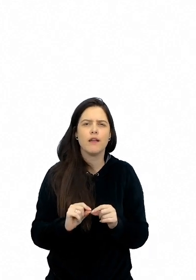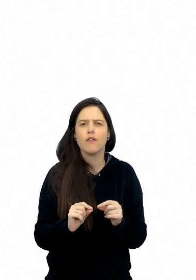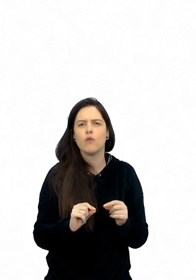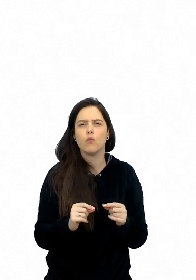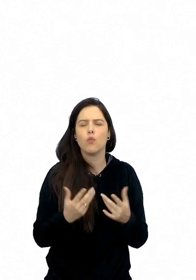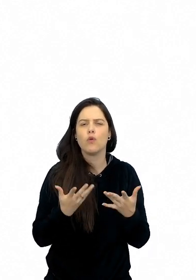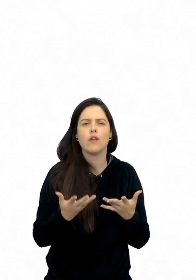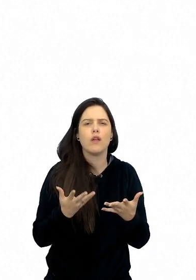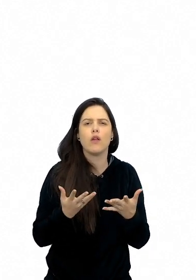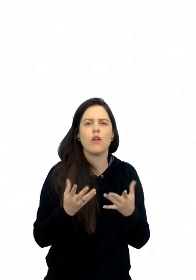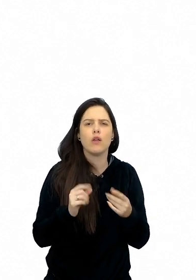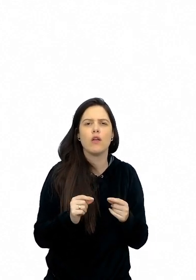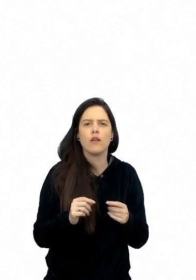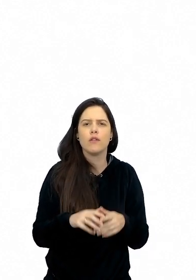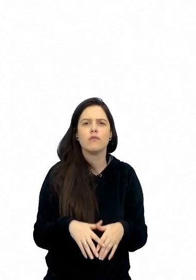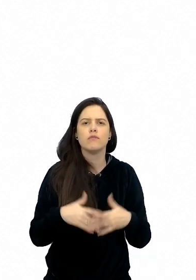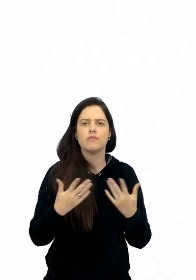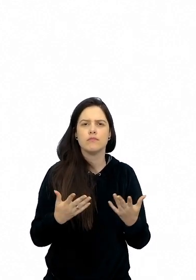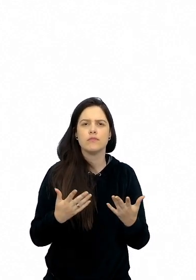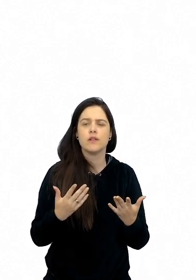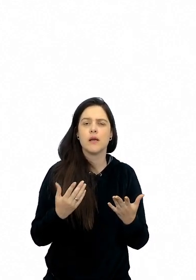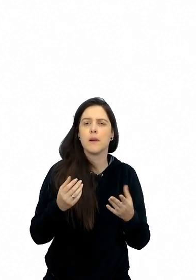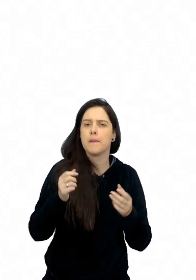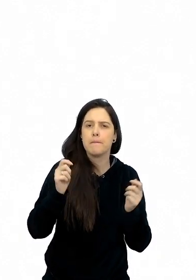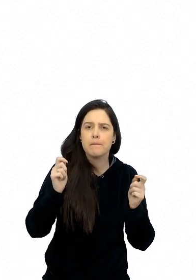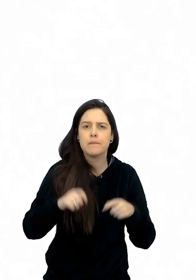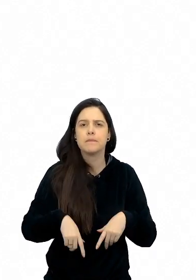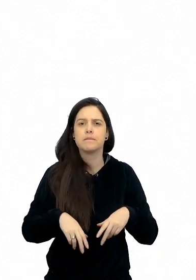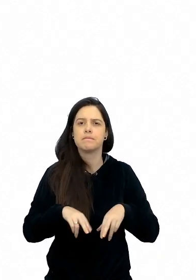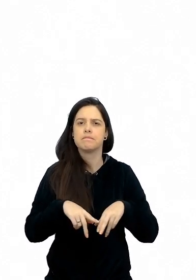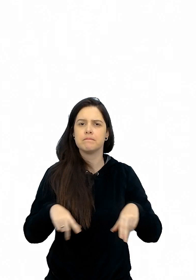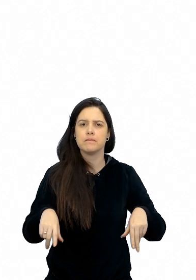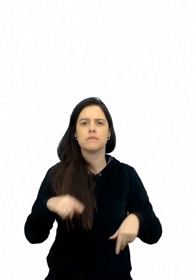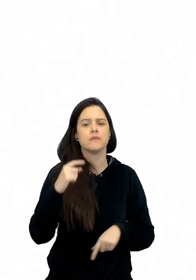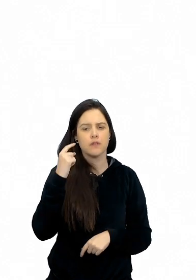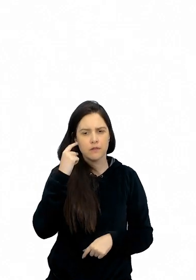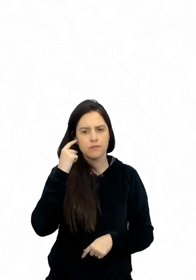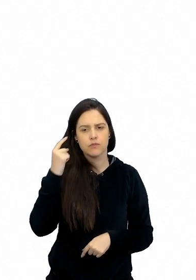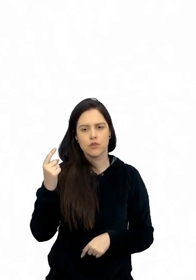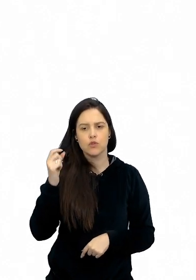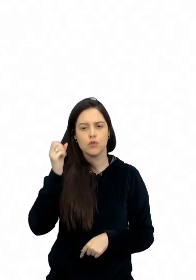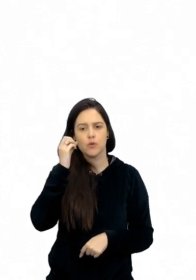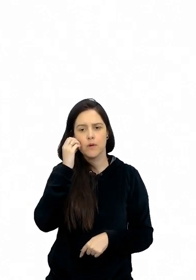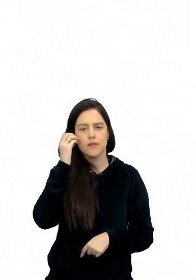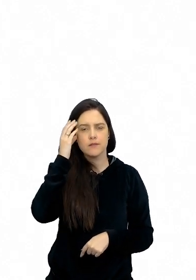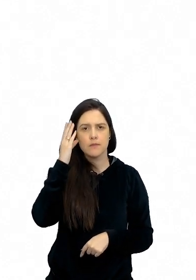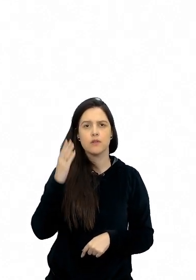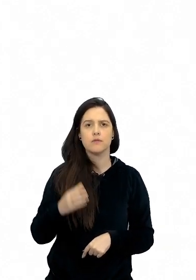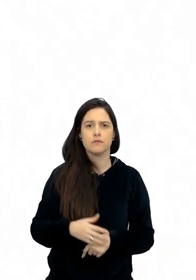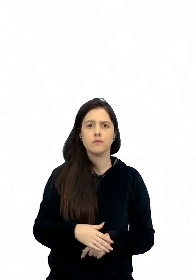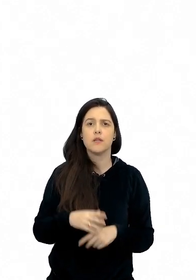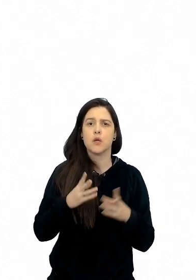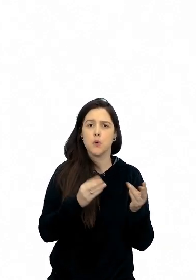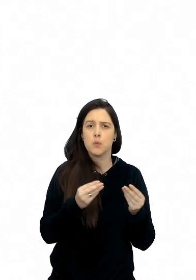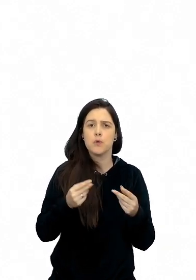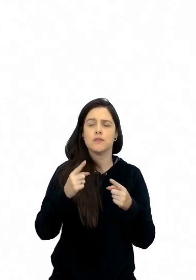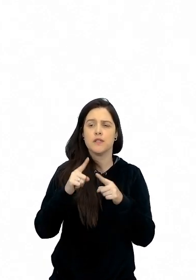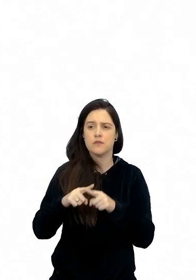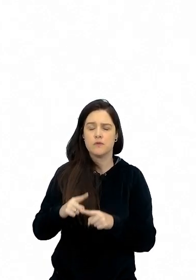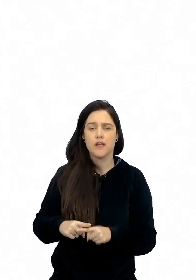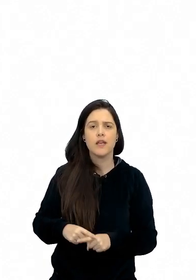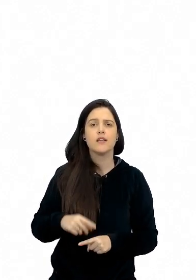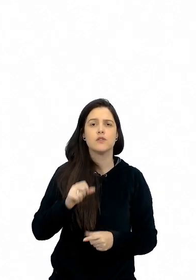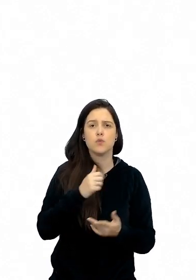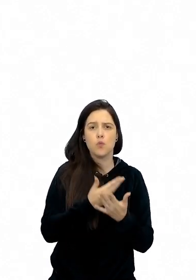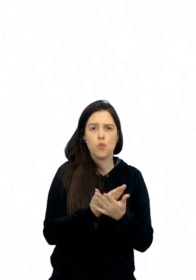é o conceito principal disso aqui, né? Desse objeto de conhecimento, né? E muitas reflexões